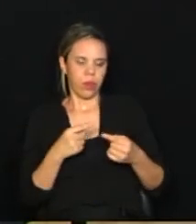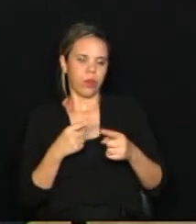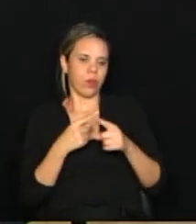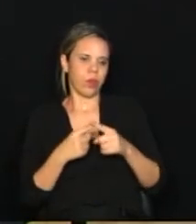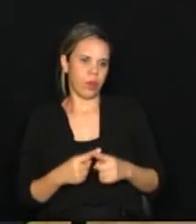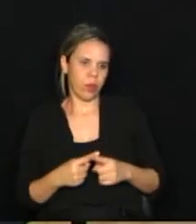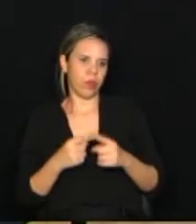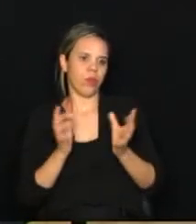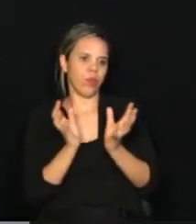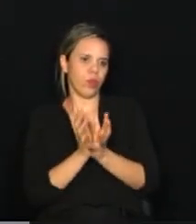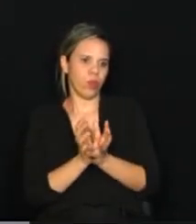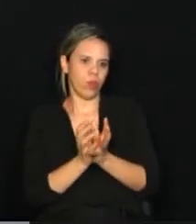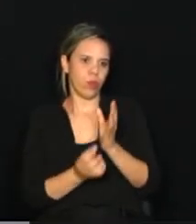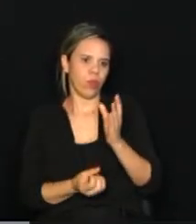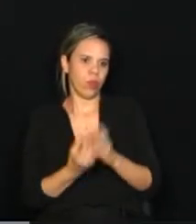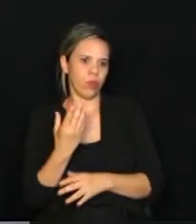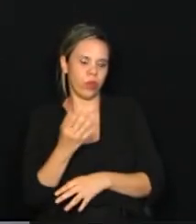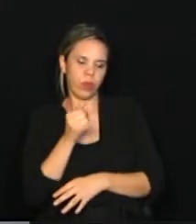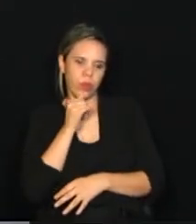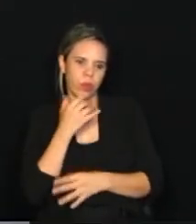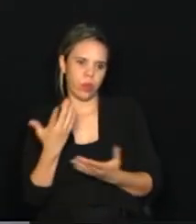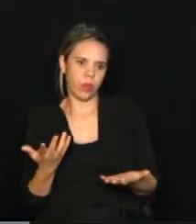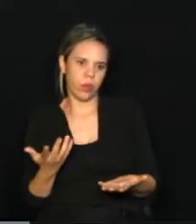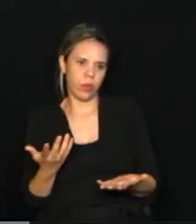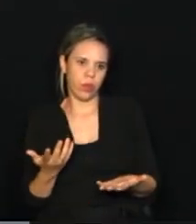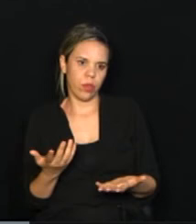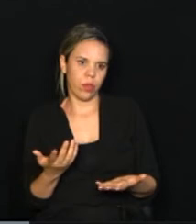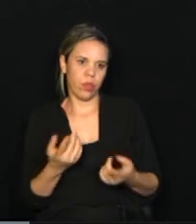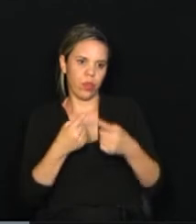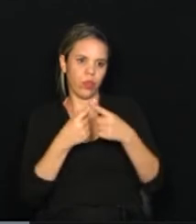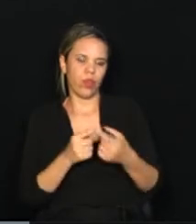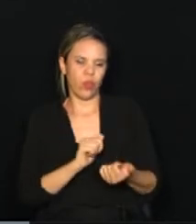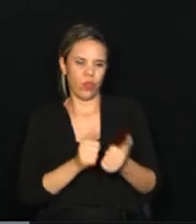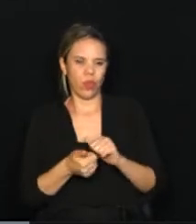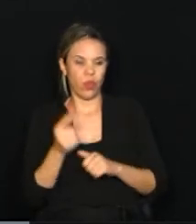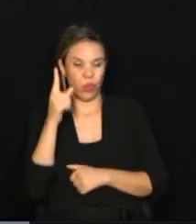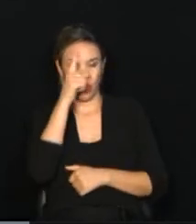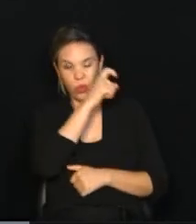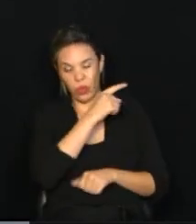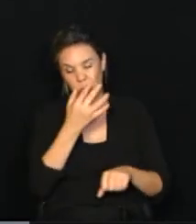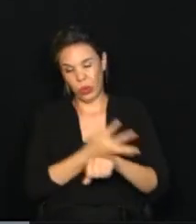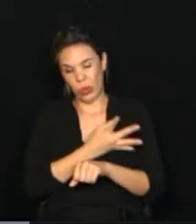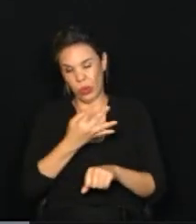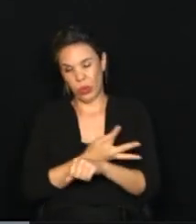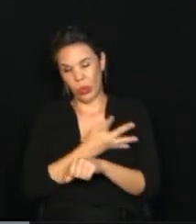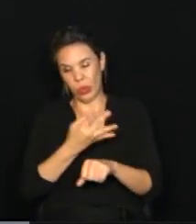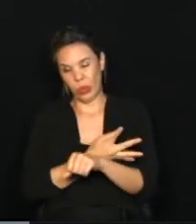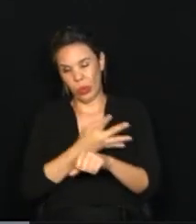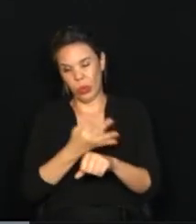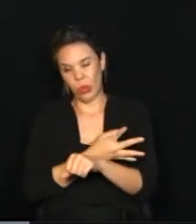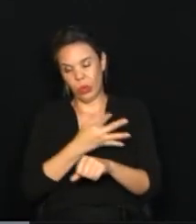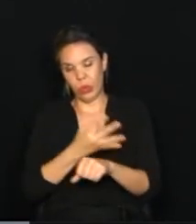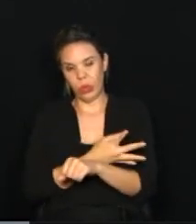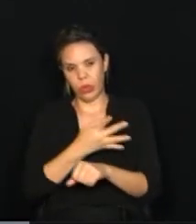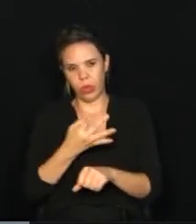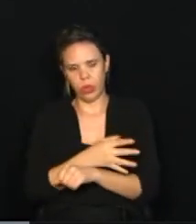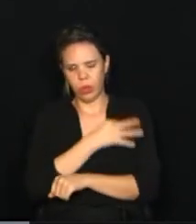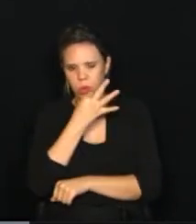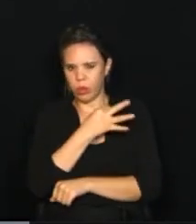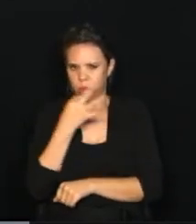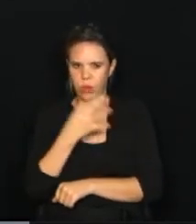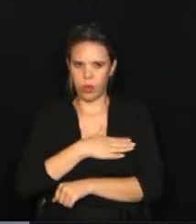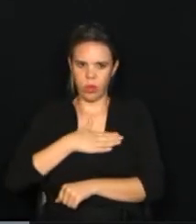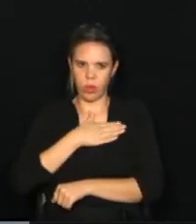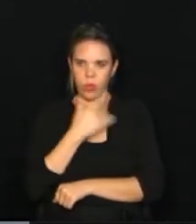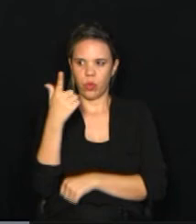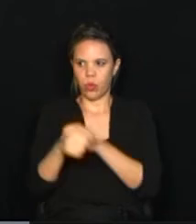da China civil, eu digo. Sim. Então, eram jogos muito difíceis, né? E valeu muito a pena. Aí, o